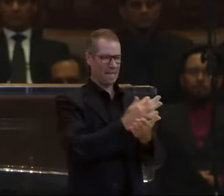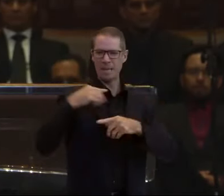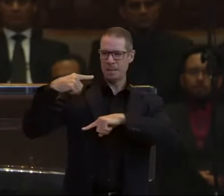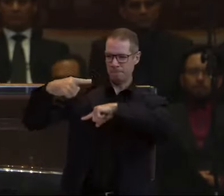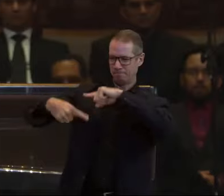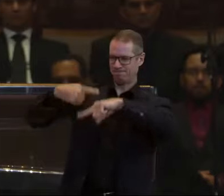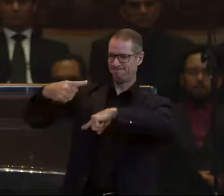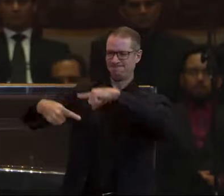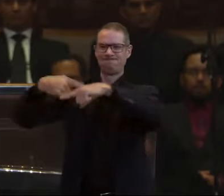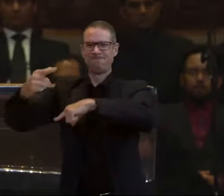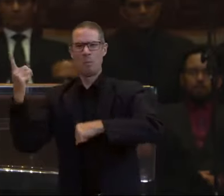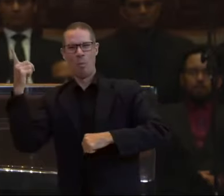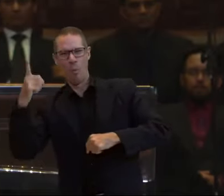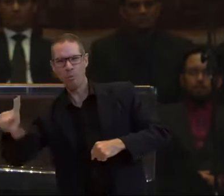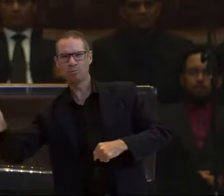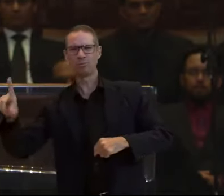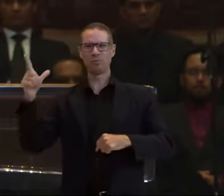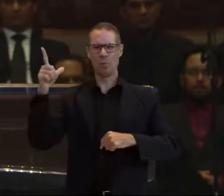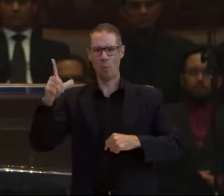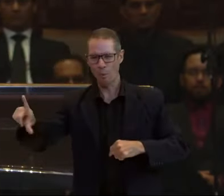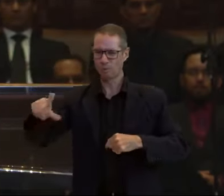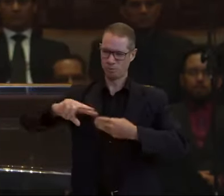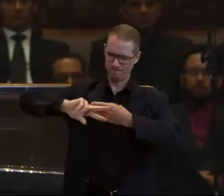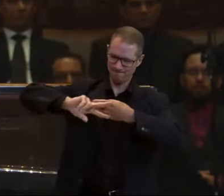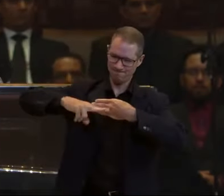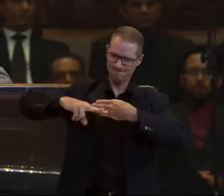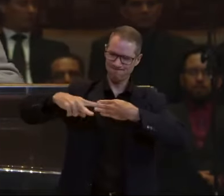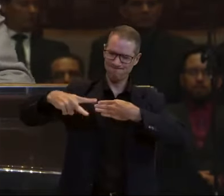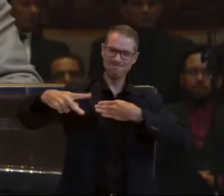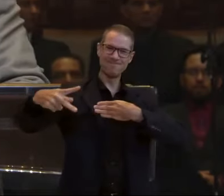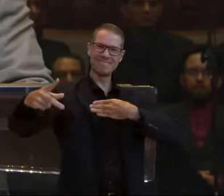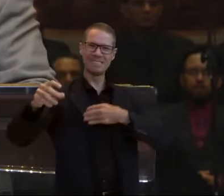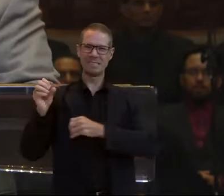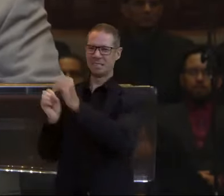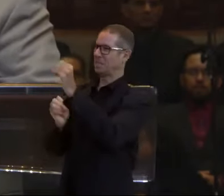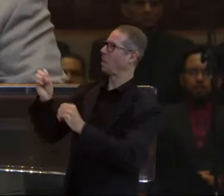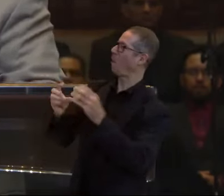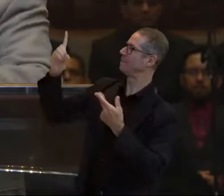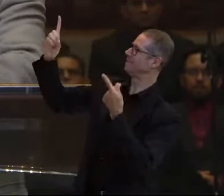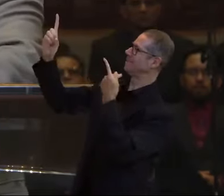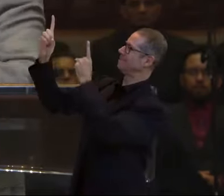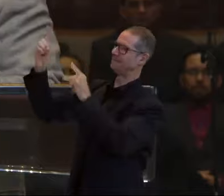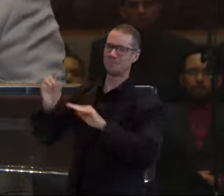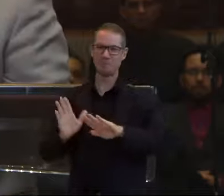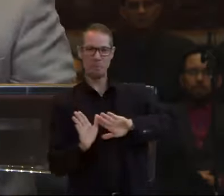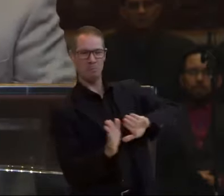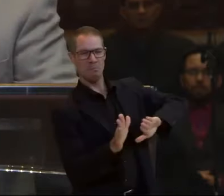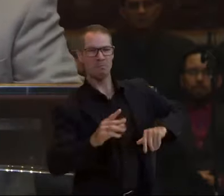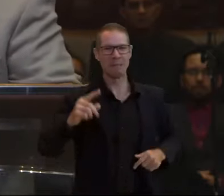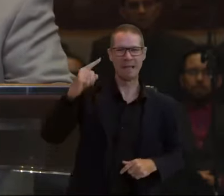mim, e que farão a continuidade da obra. E quando me lembro,